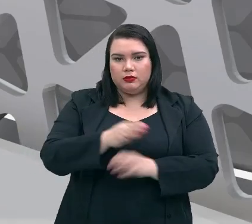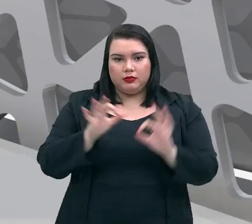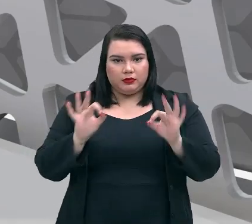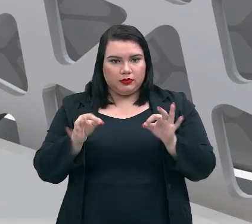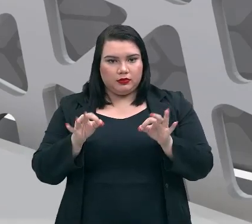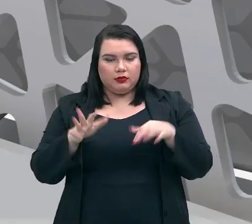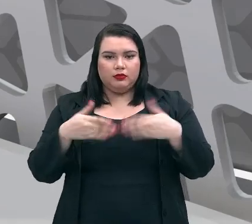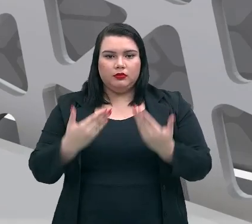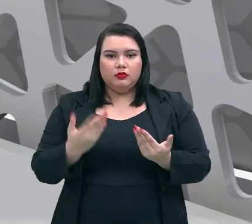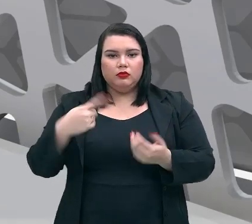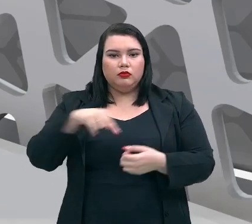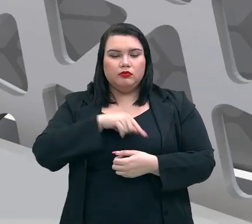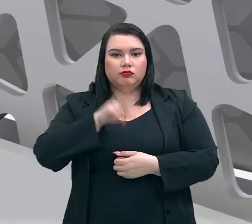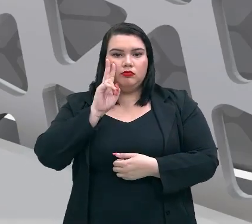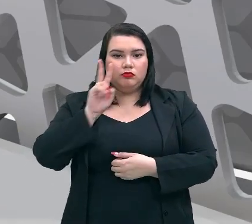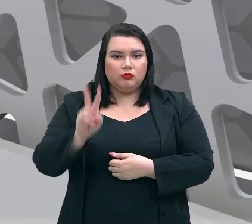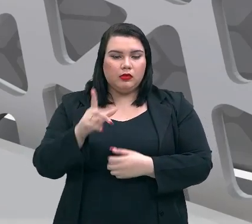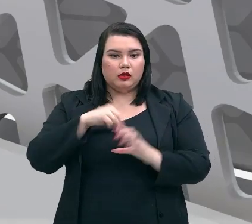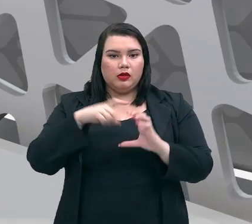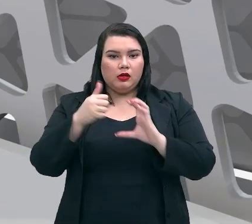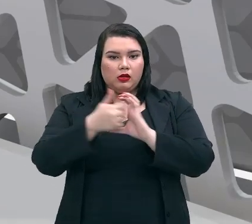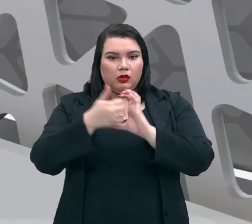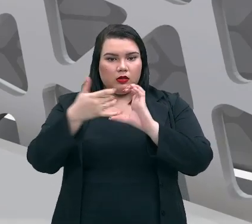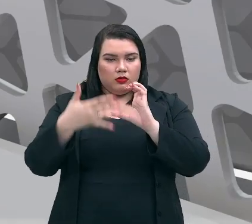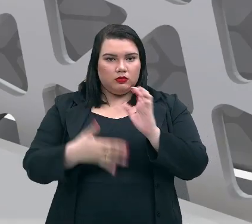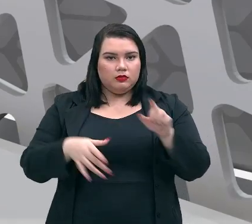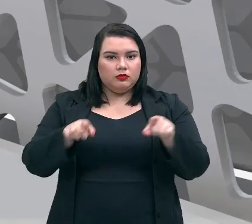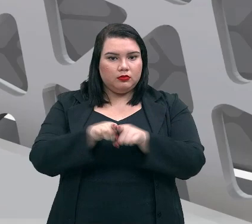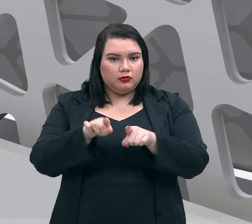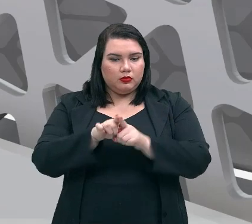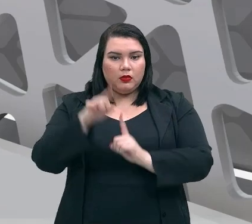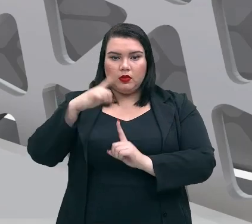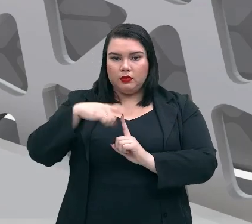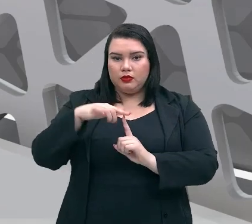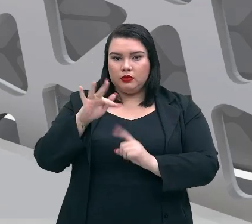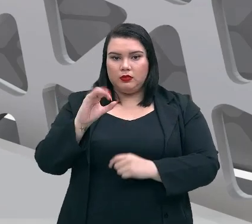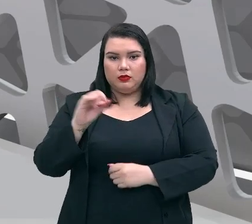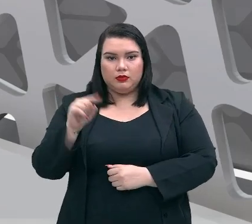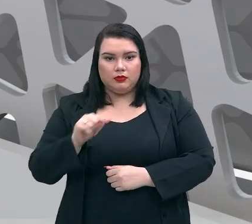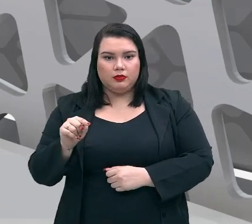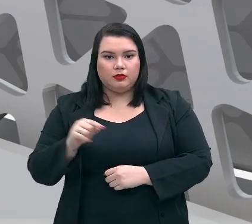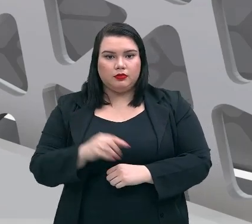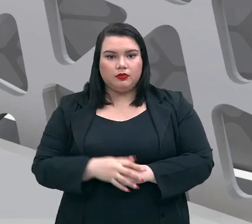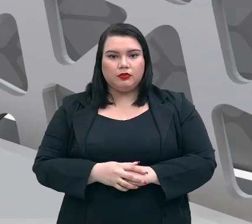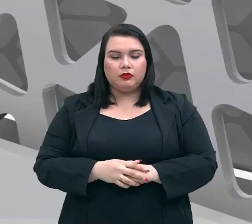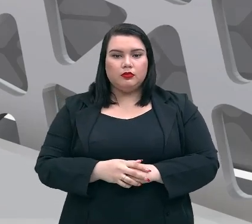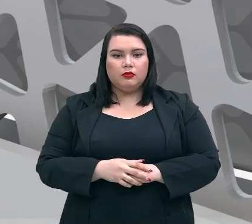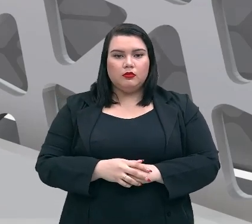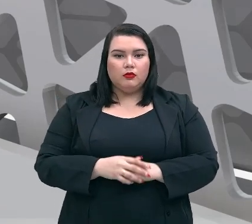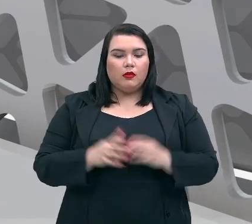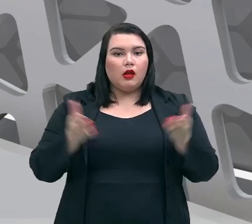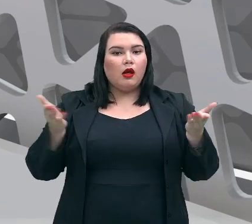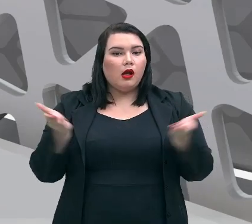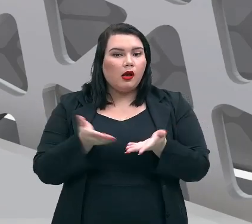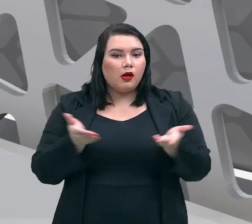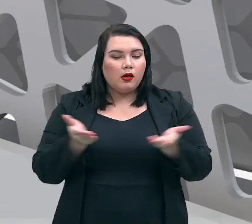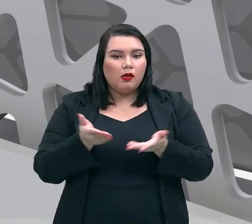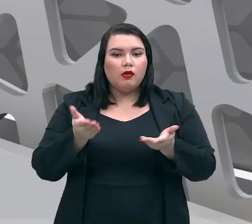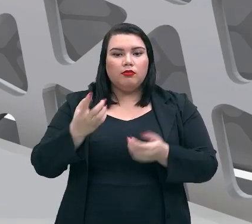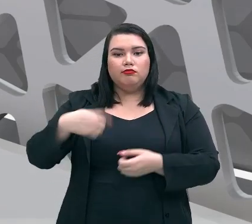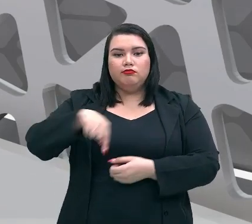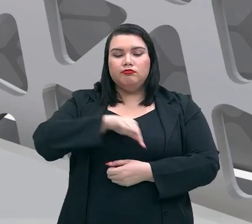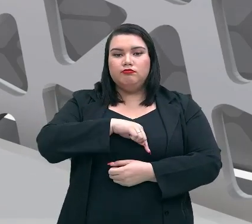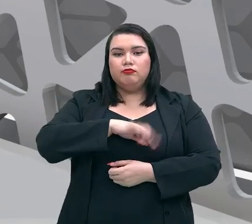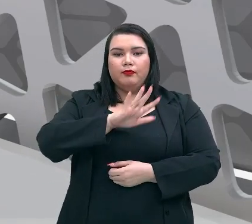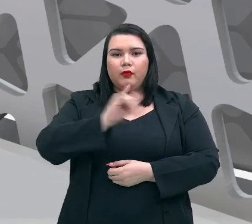Então, a gente observa essas características também do tipo de foz, ok? Agora, nós iremos ver,